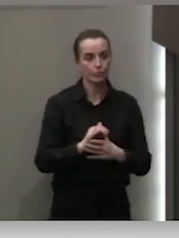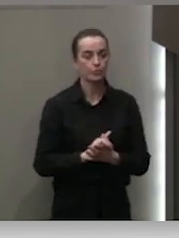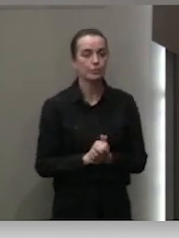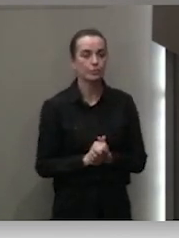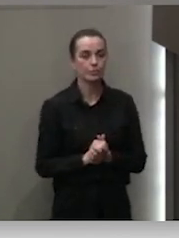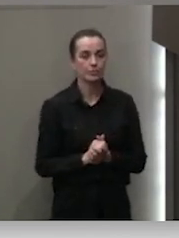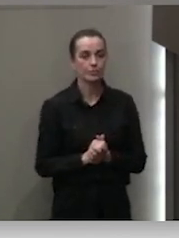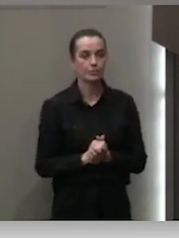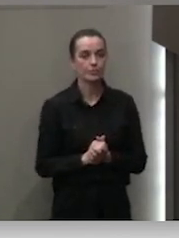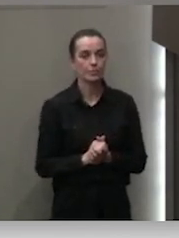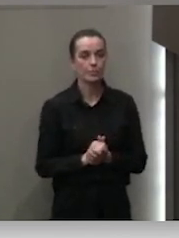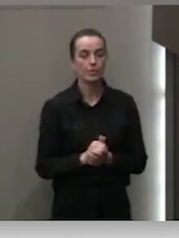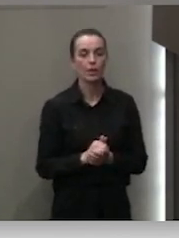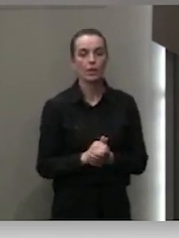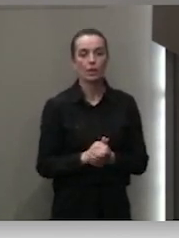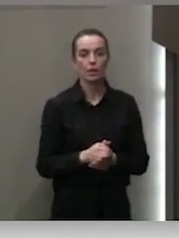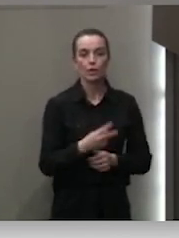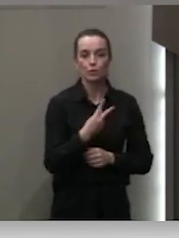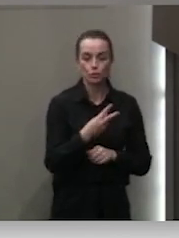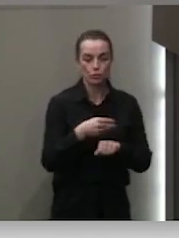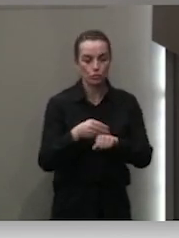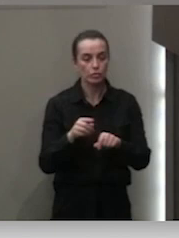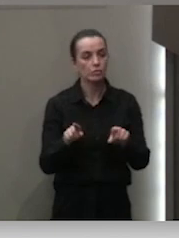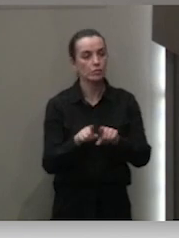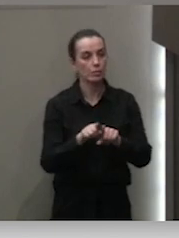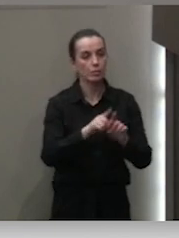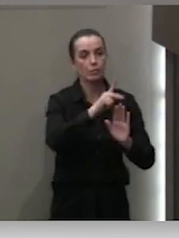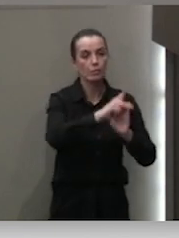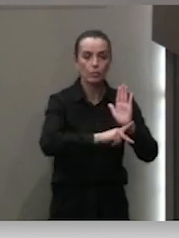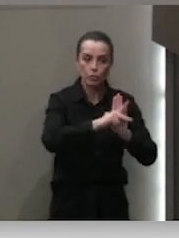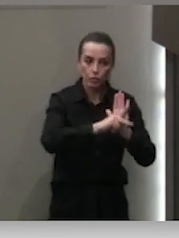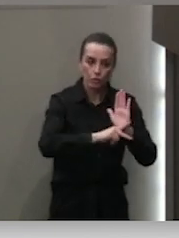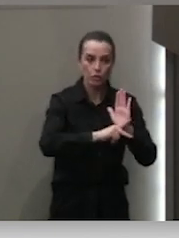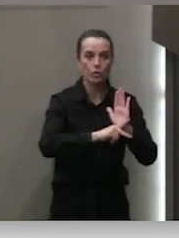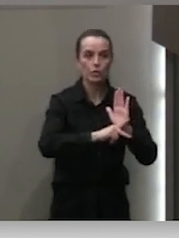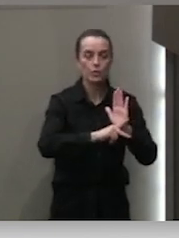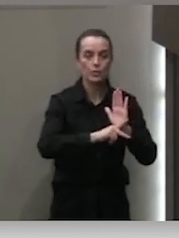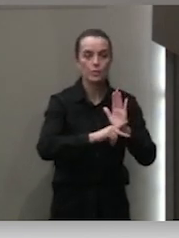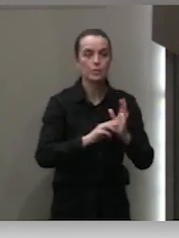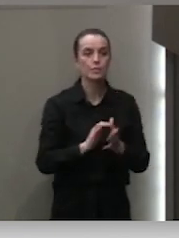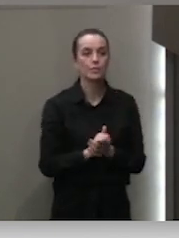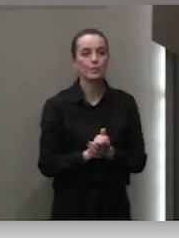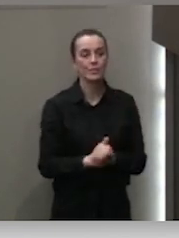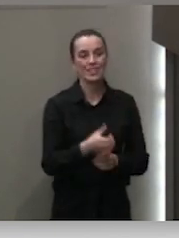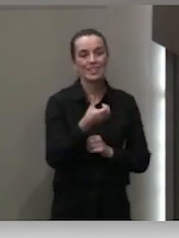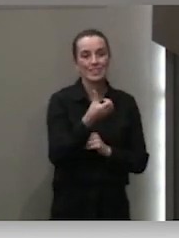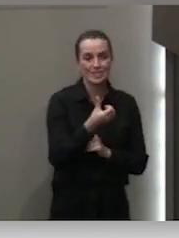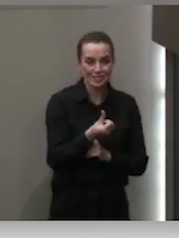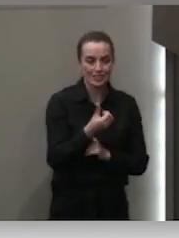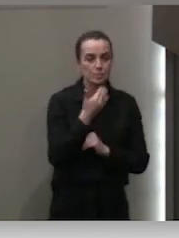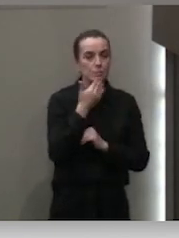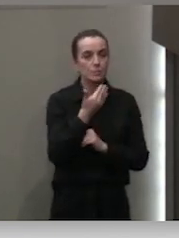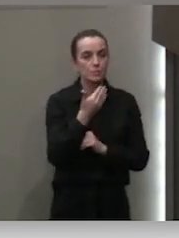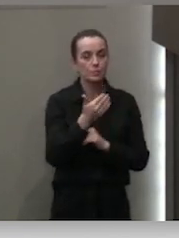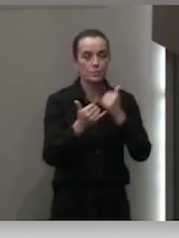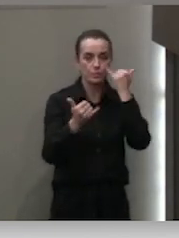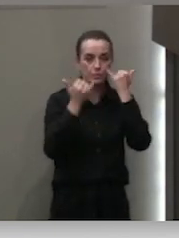dois duas indicações também para projeto de resolução seis pedidos de